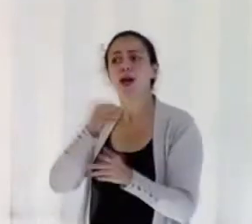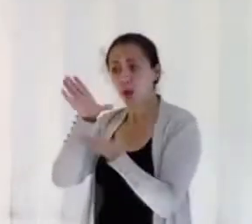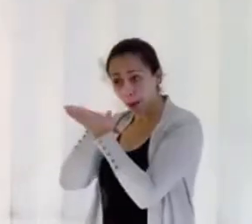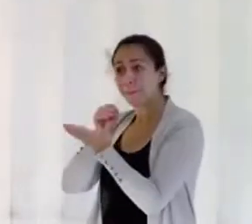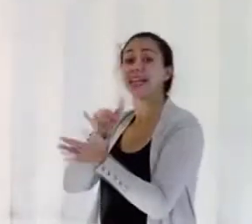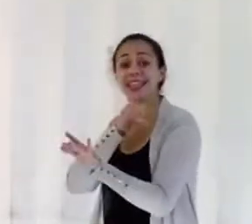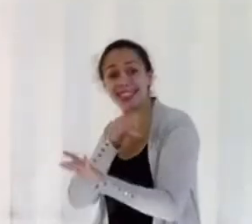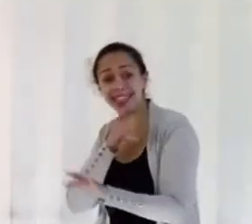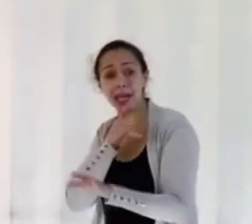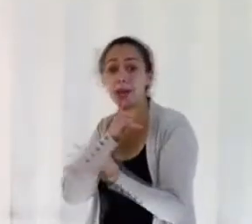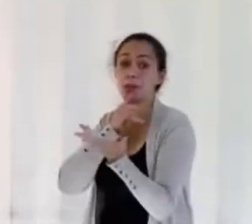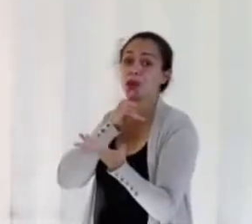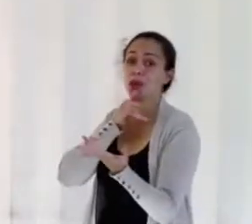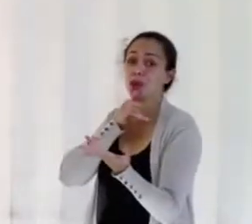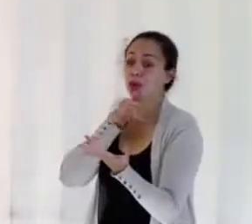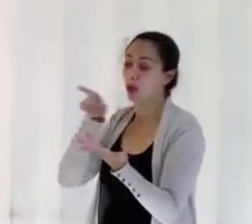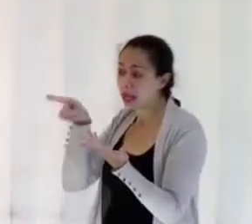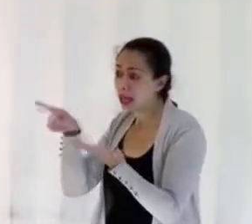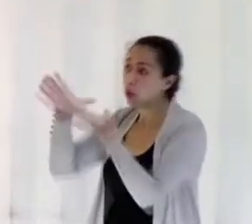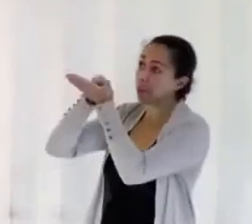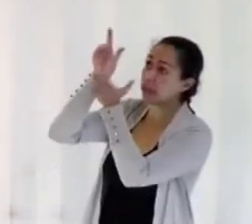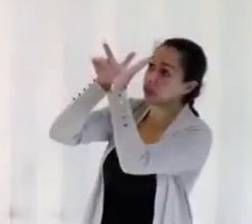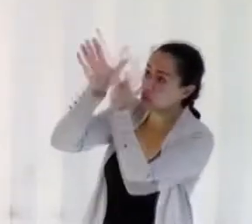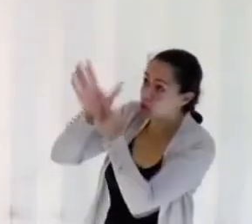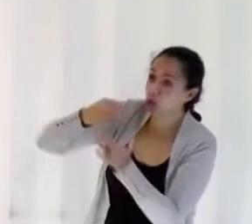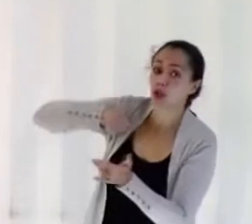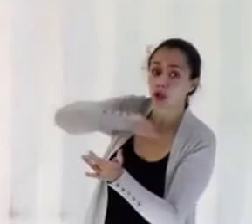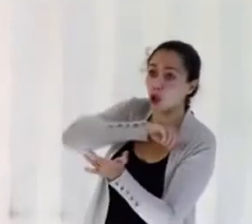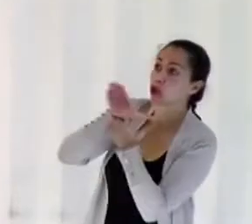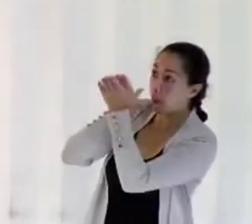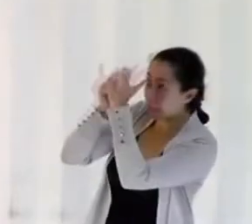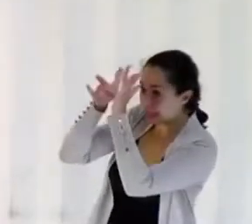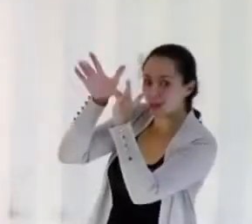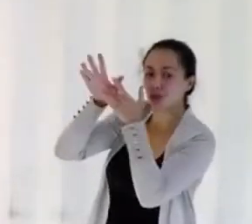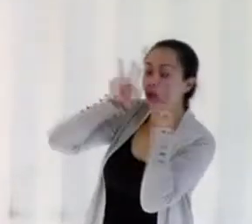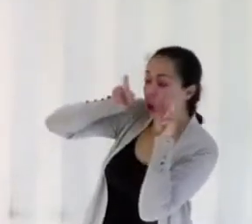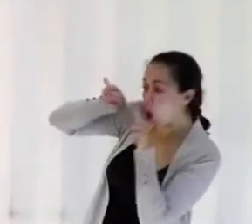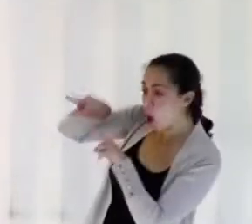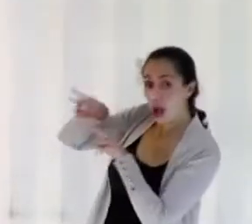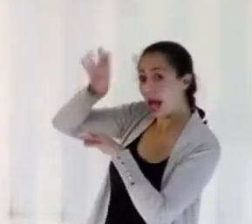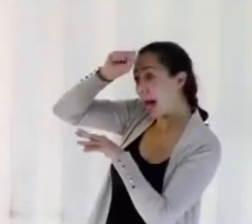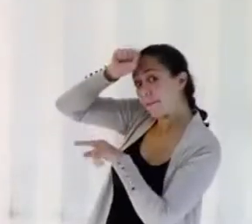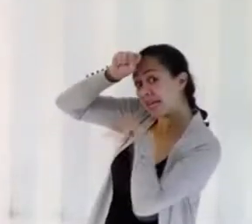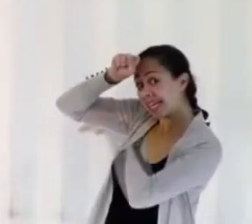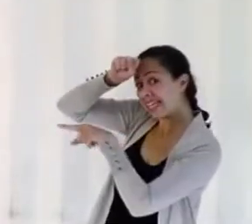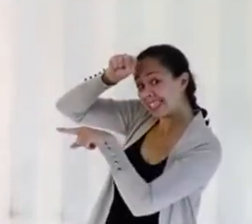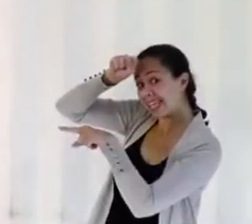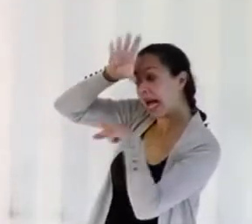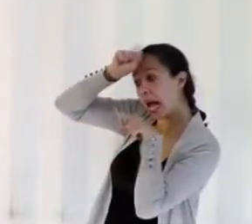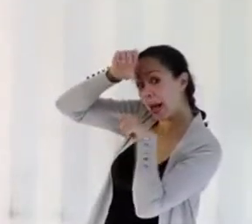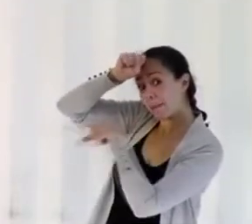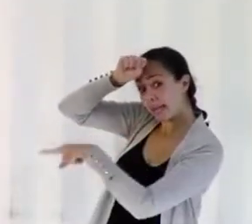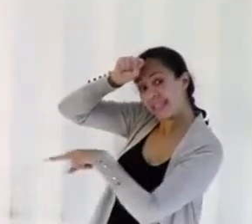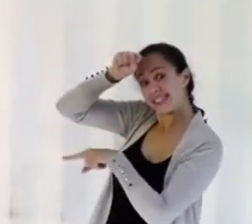vivendo em harmonia com o seu rebanho. O pastor precisa entender a importância que ele